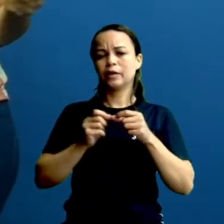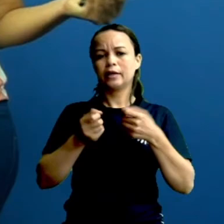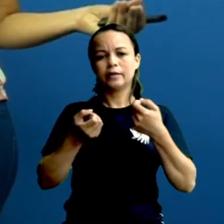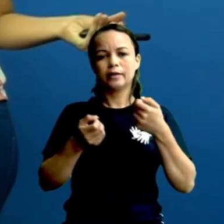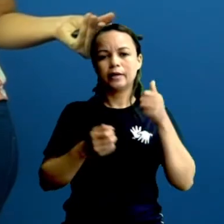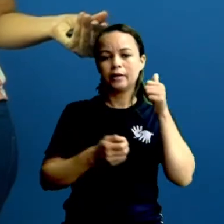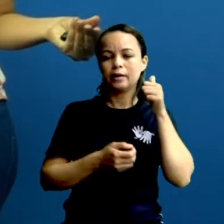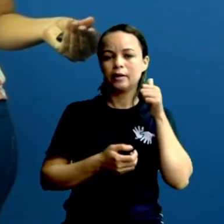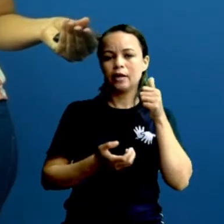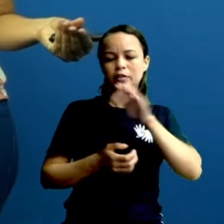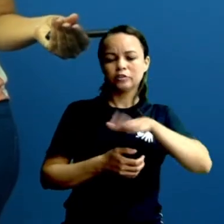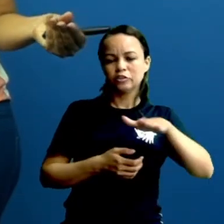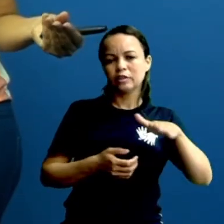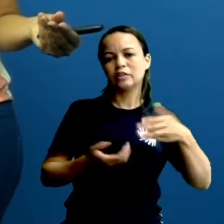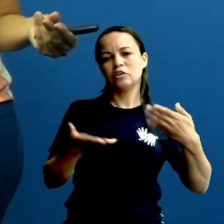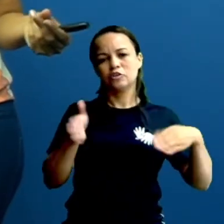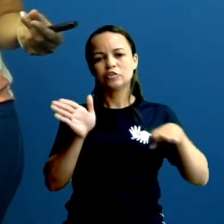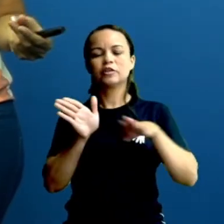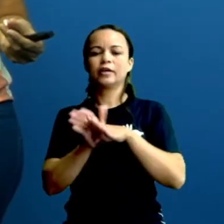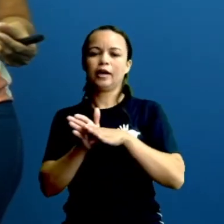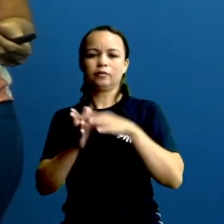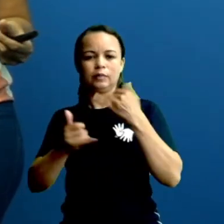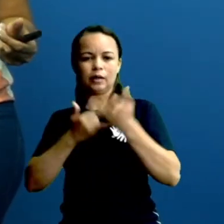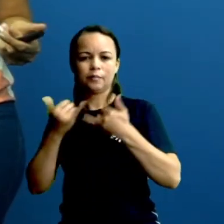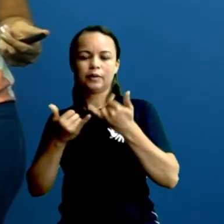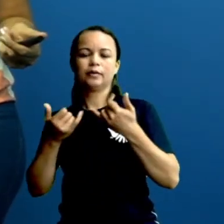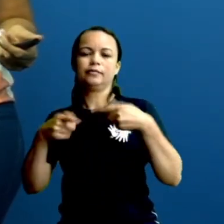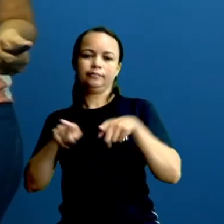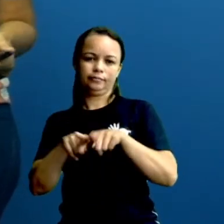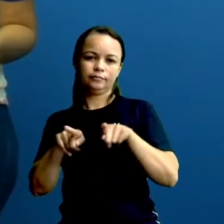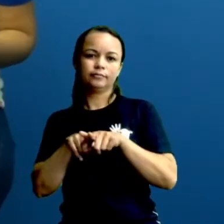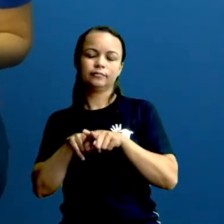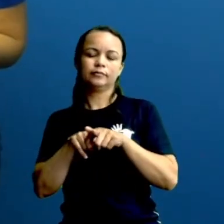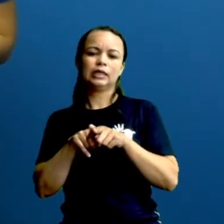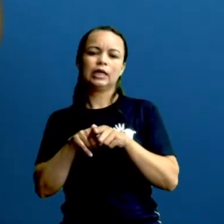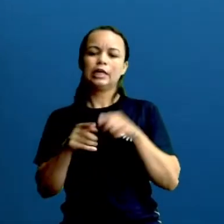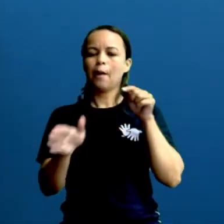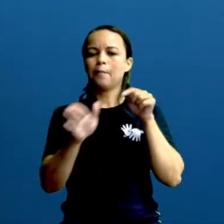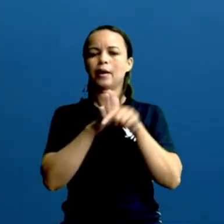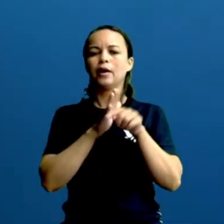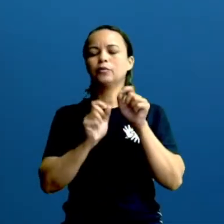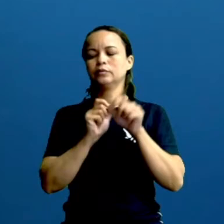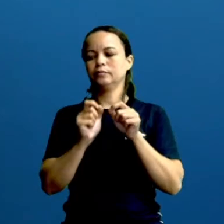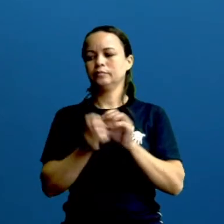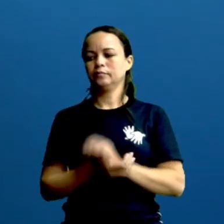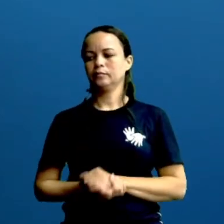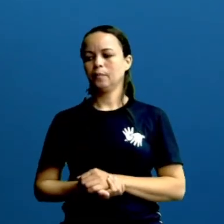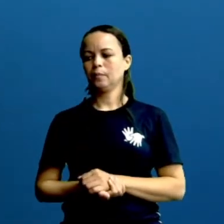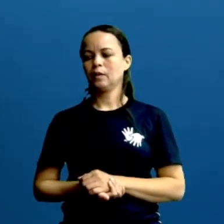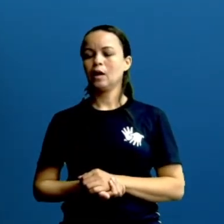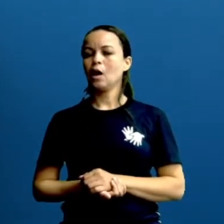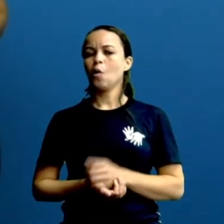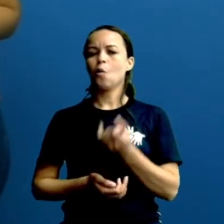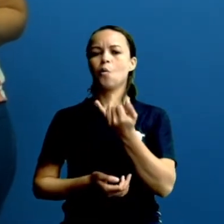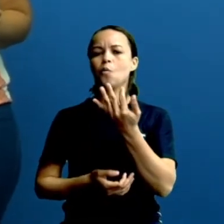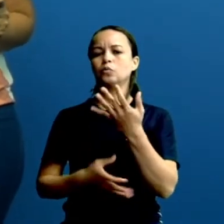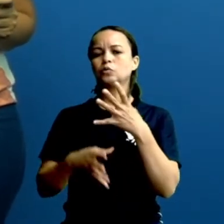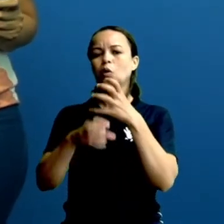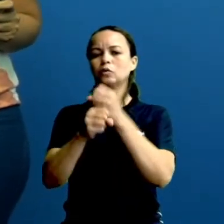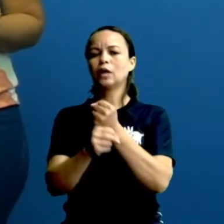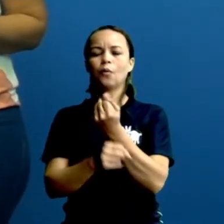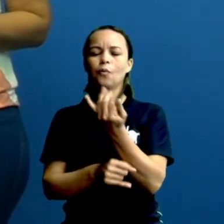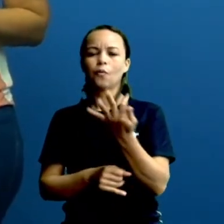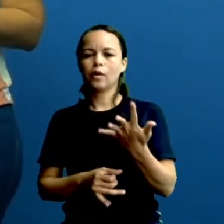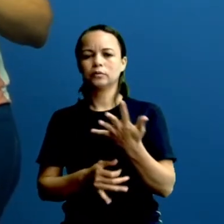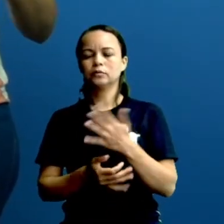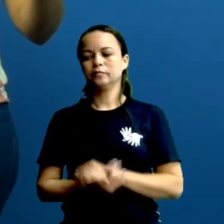chegaram para brincar também no parque. E aí, a nossa pergunta, ela pode ficar: quanto ficou no total? Vamos ver se